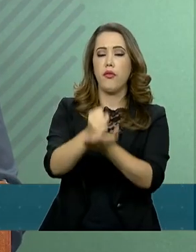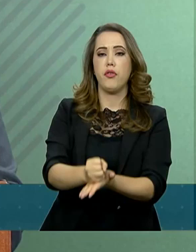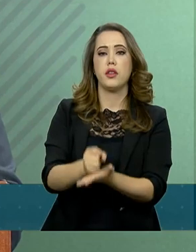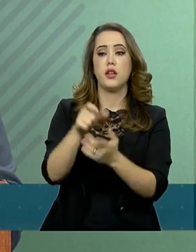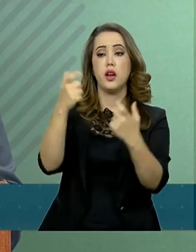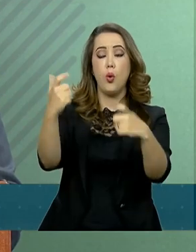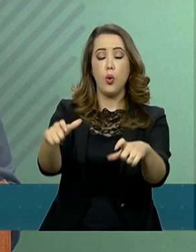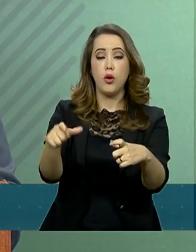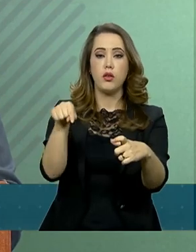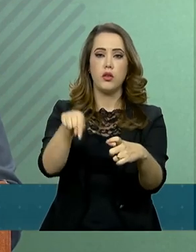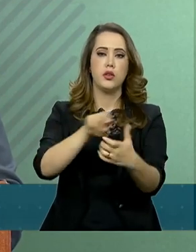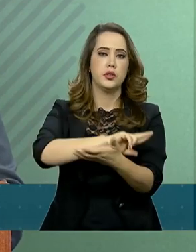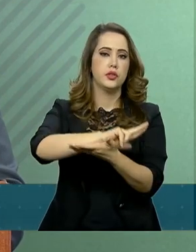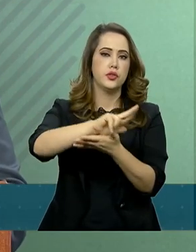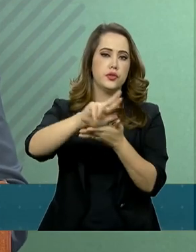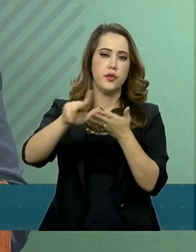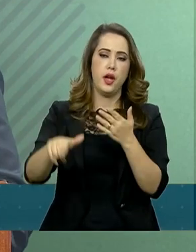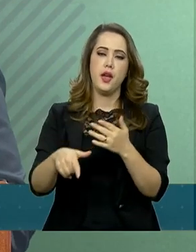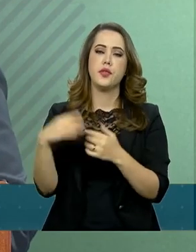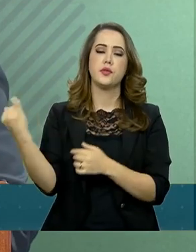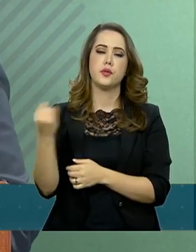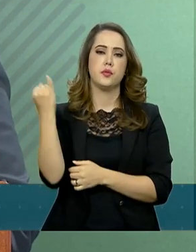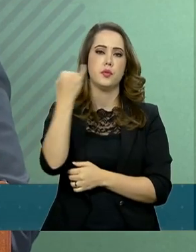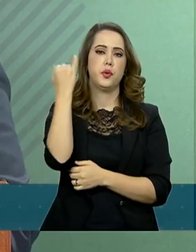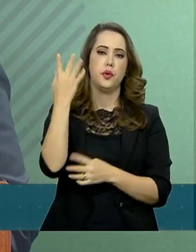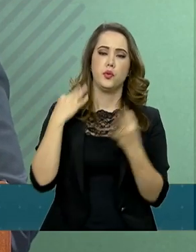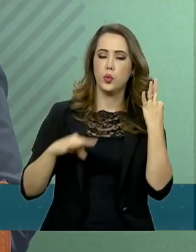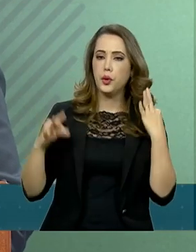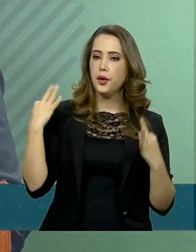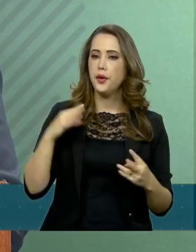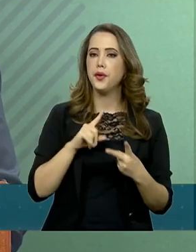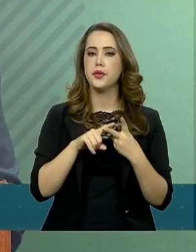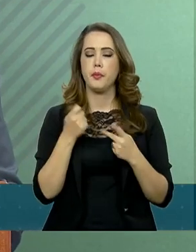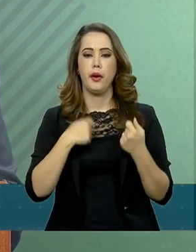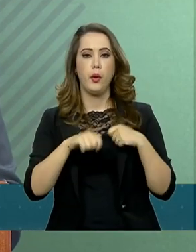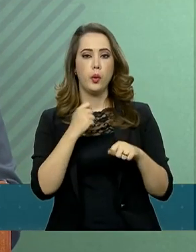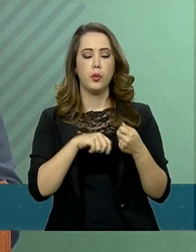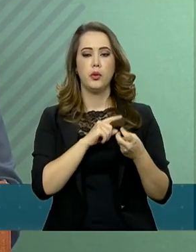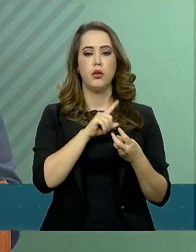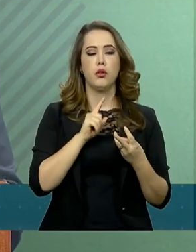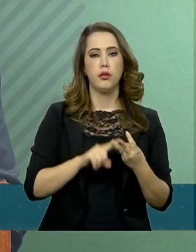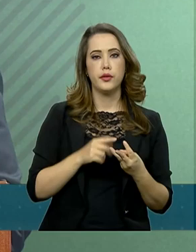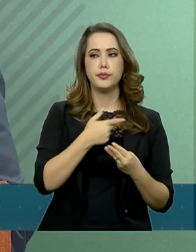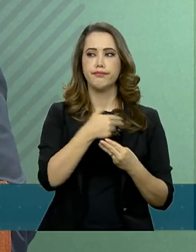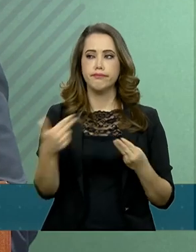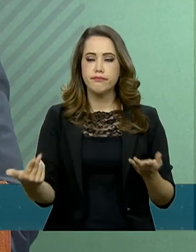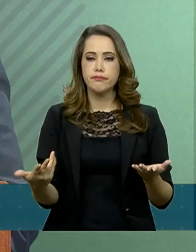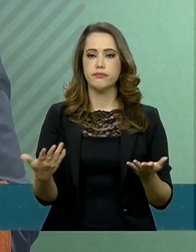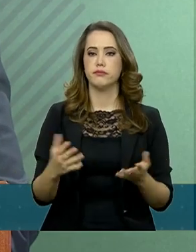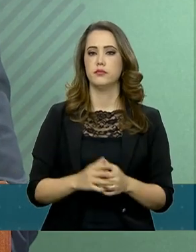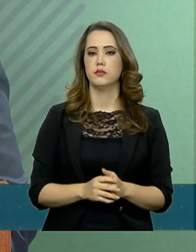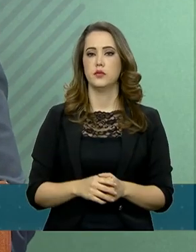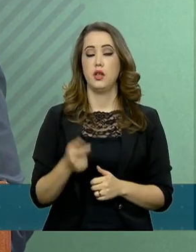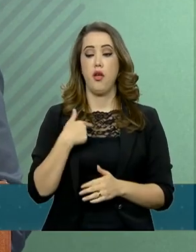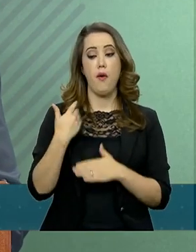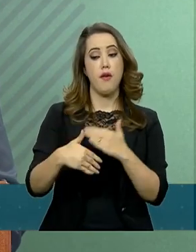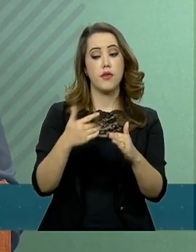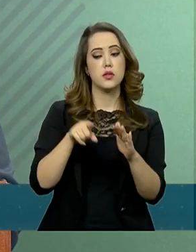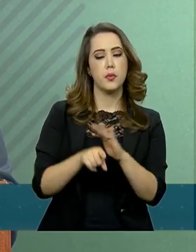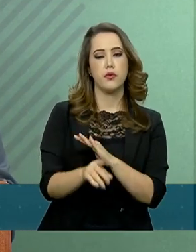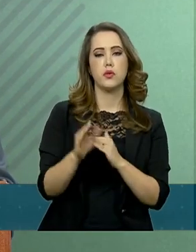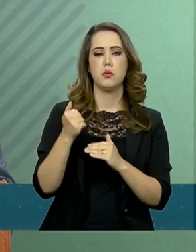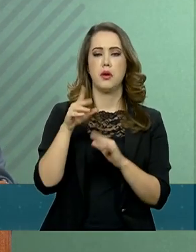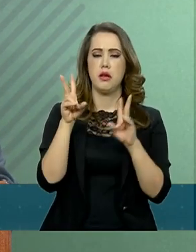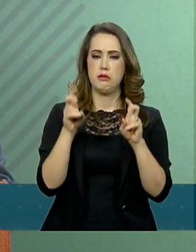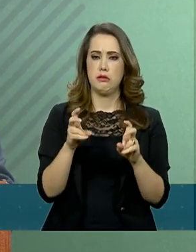região vários benefícios nas áreas do turismo e da economia e descendo eu avanço um pouco mais